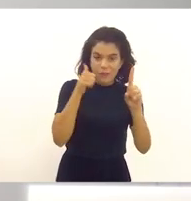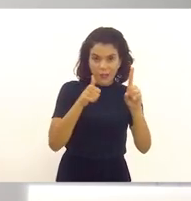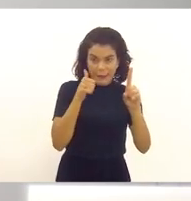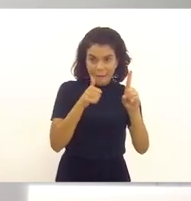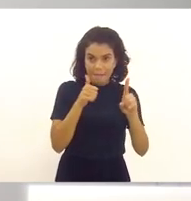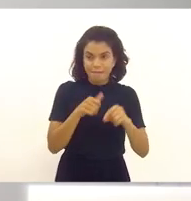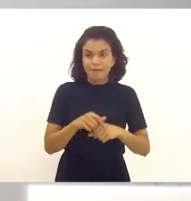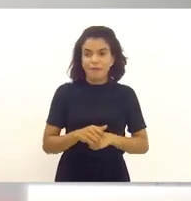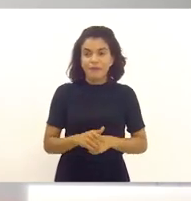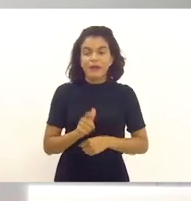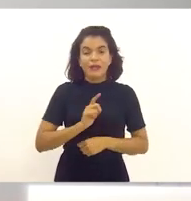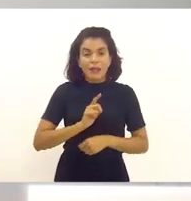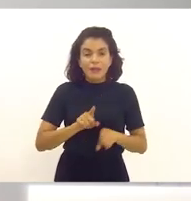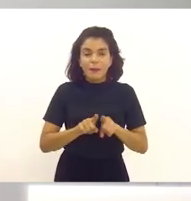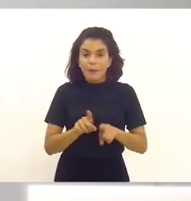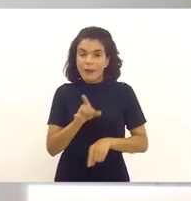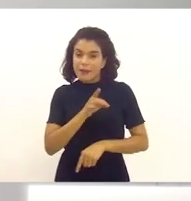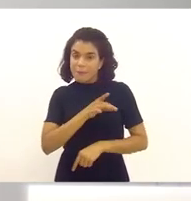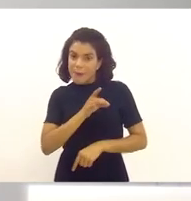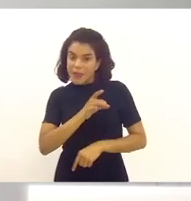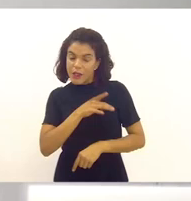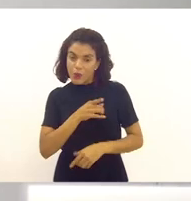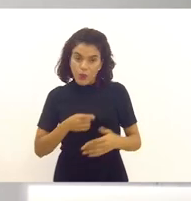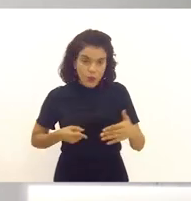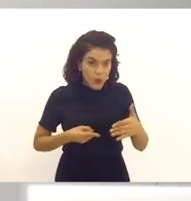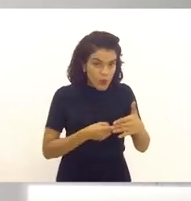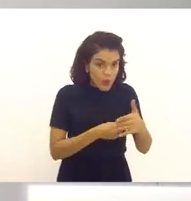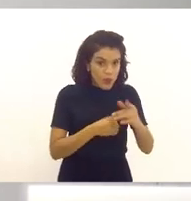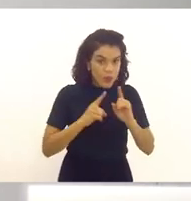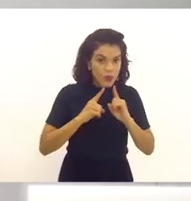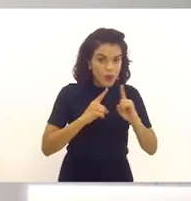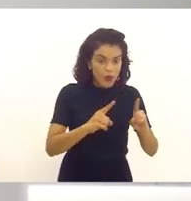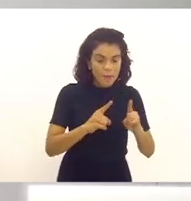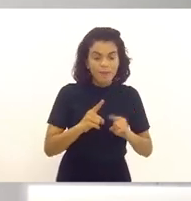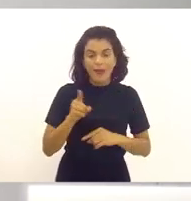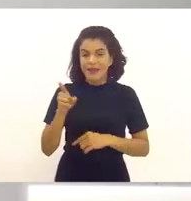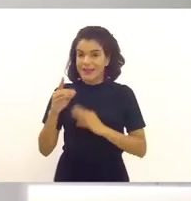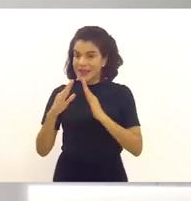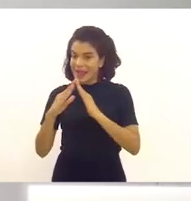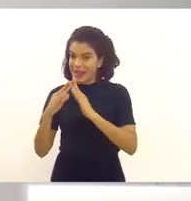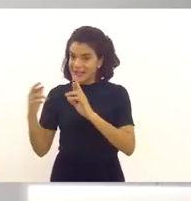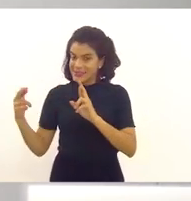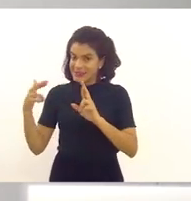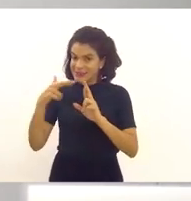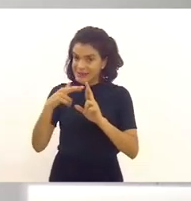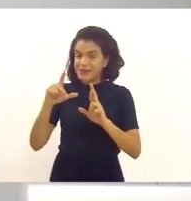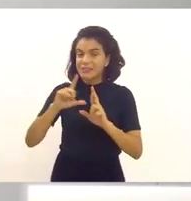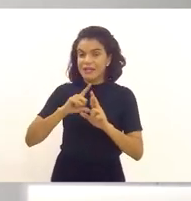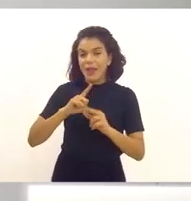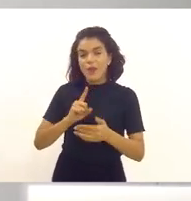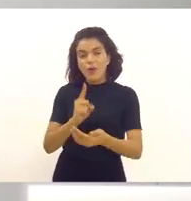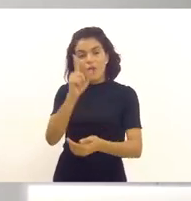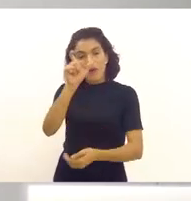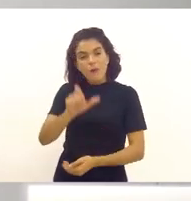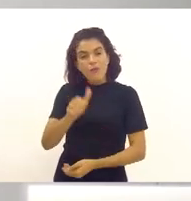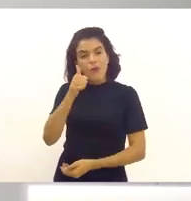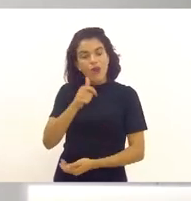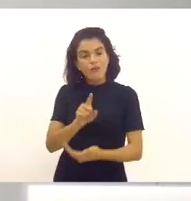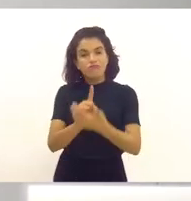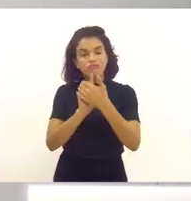as o medo da denúncia nós lá na casa Almerinda Gama recebemos uma brigada que